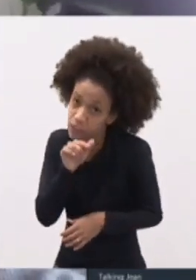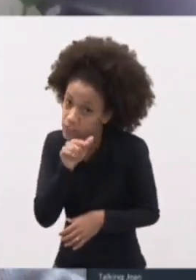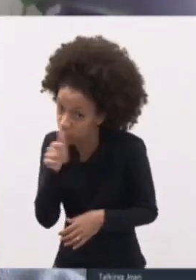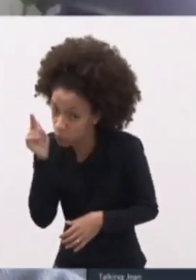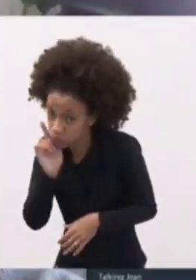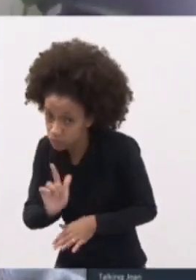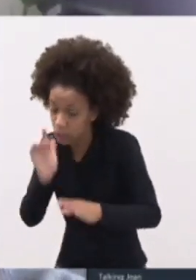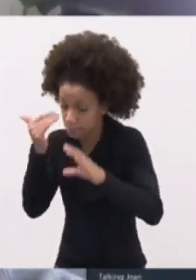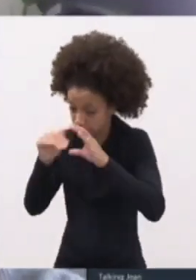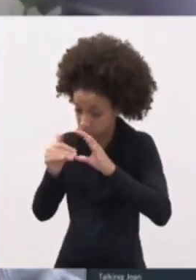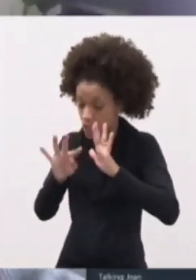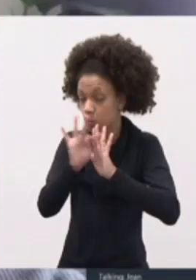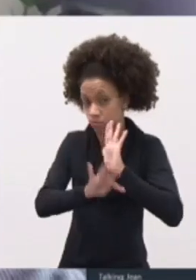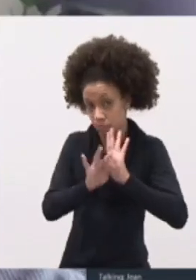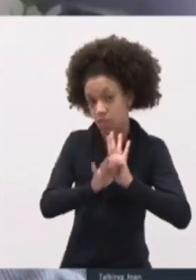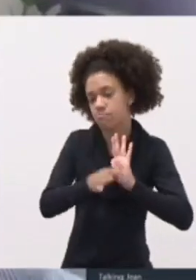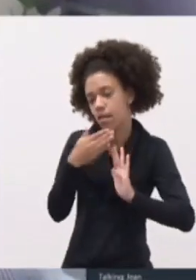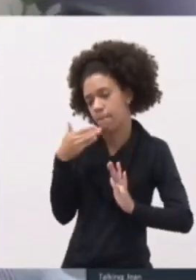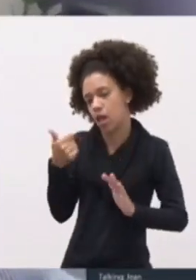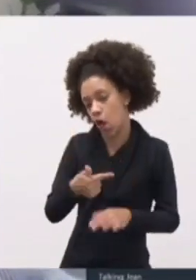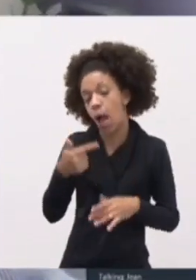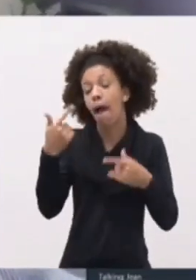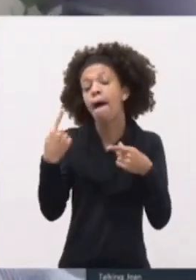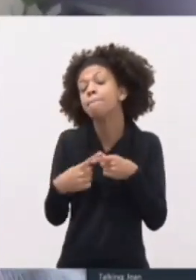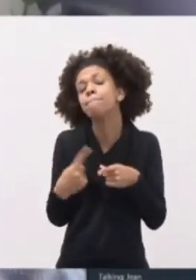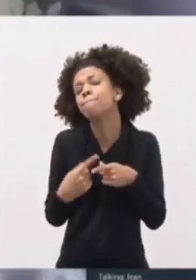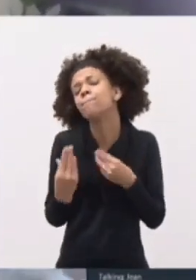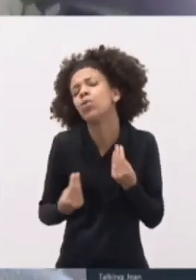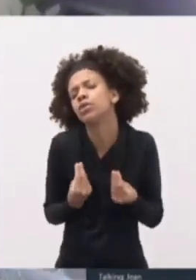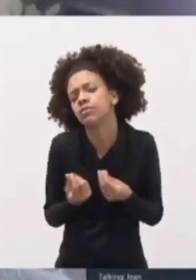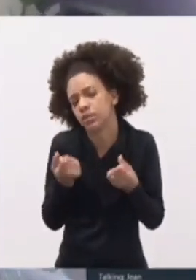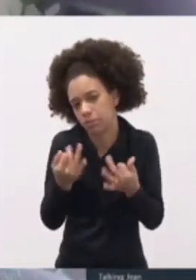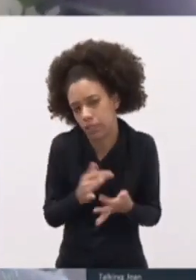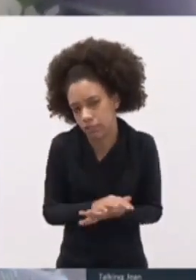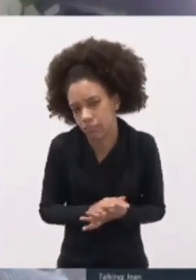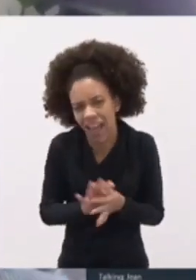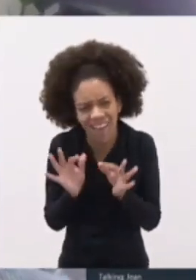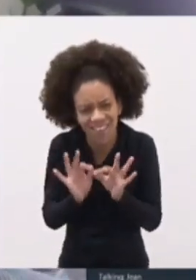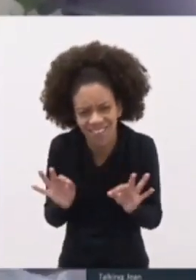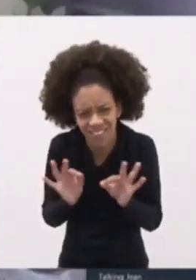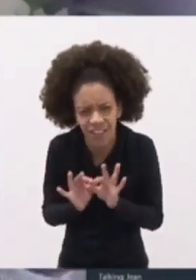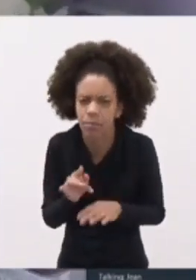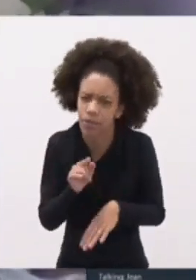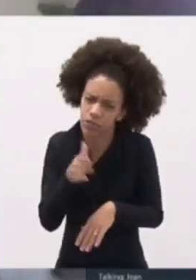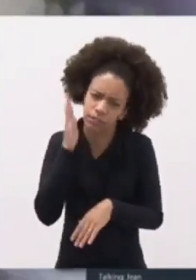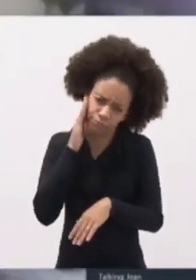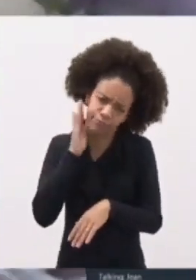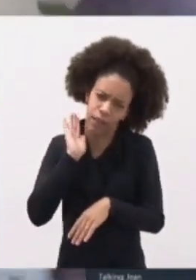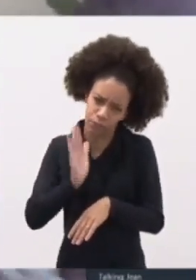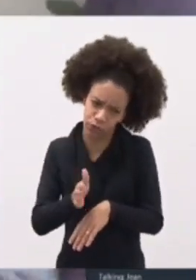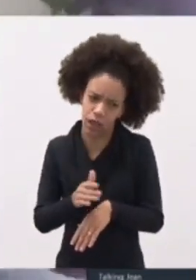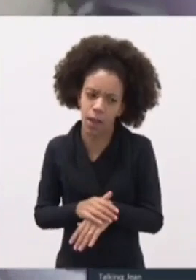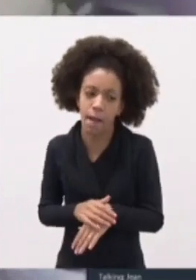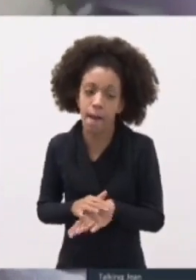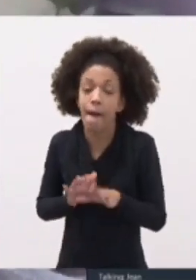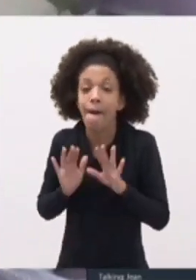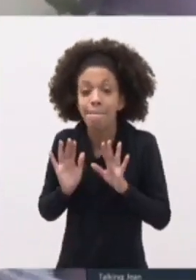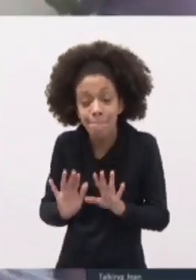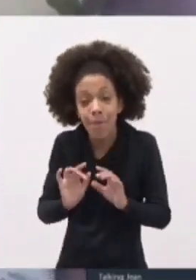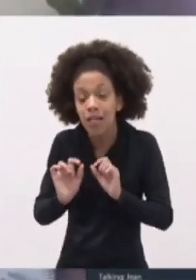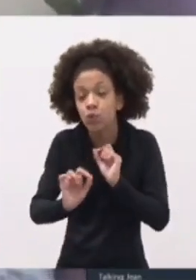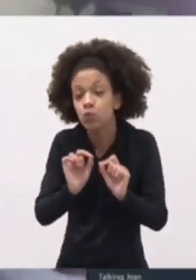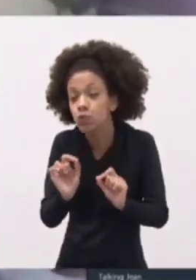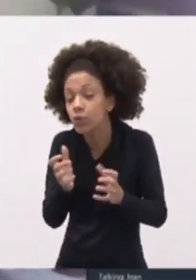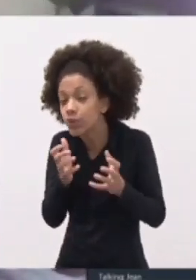vai ser melhor ainda, né? Por que que é uma coisa super simples, com certeza, talvez você já saiba fazer isso, mas o que eu quero dizer assim,